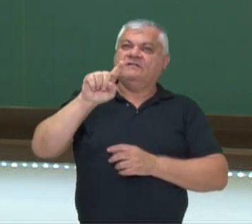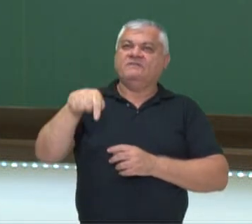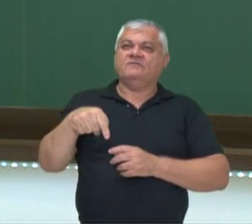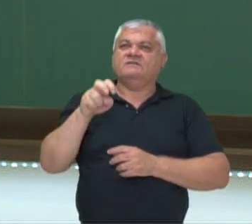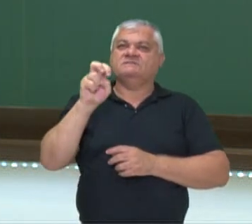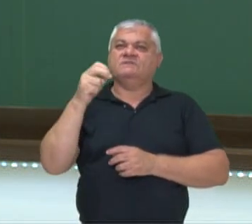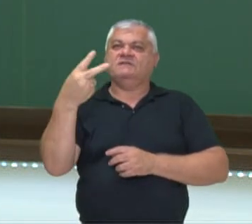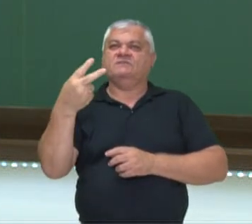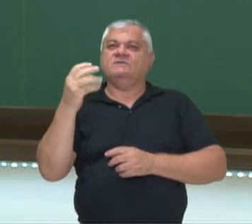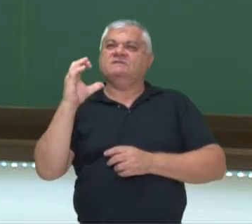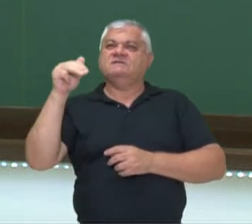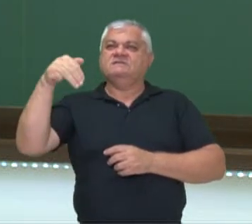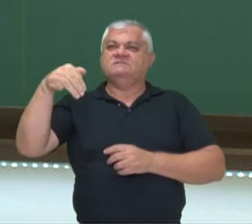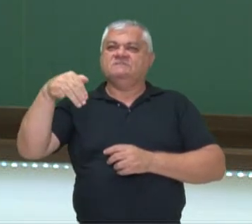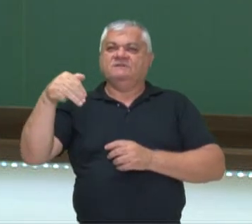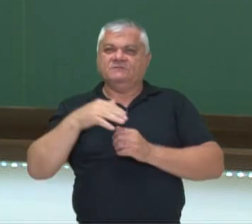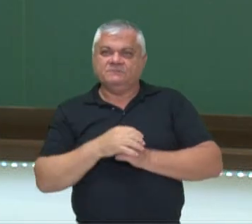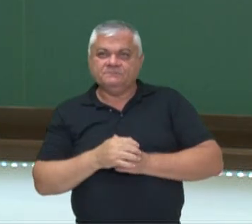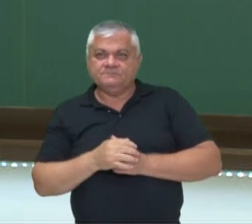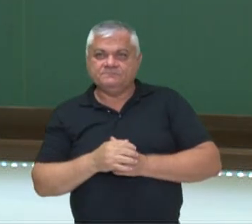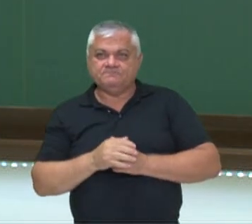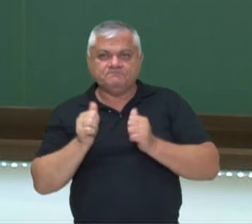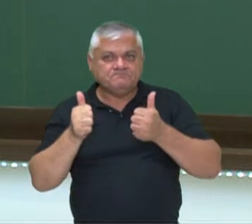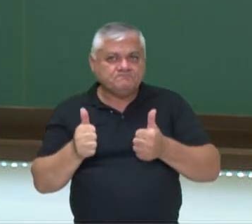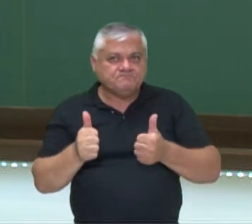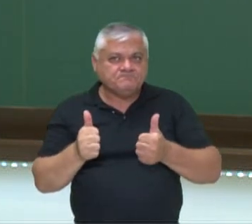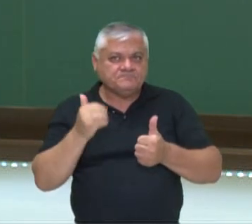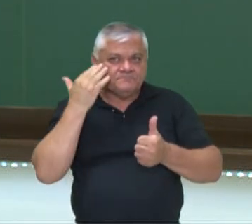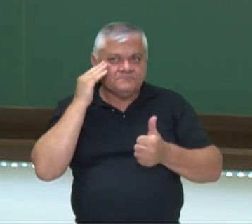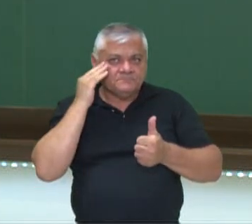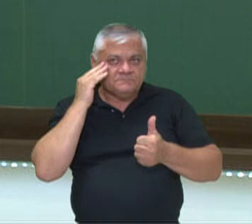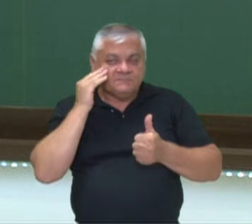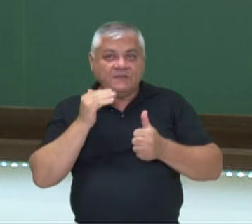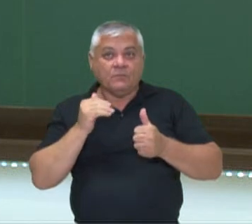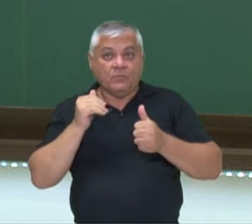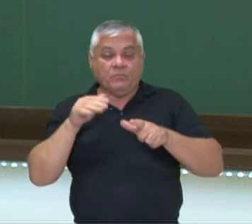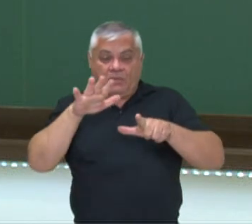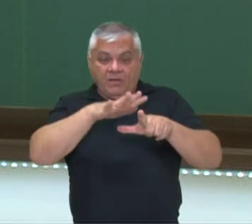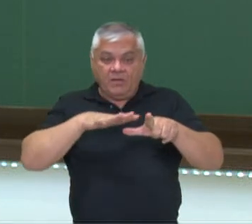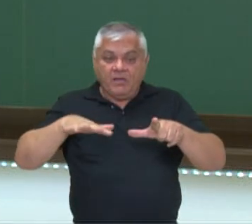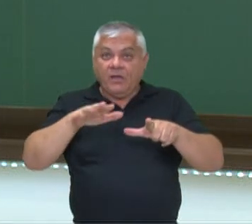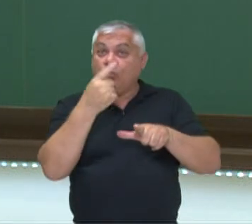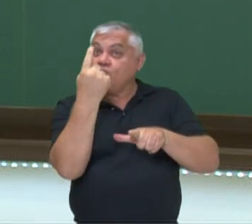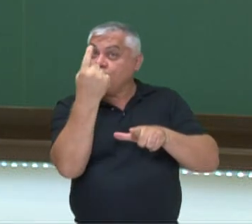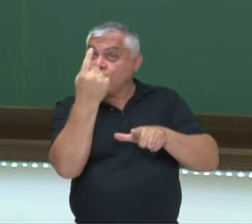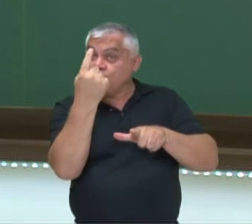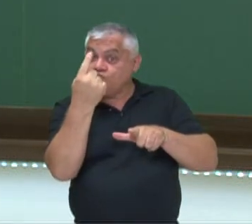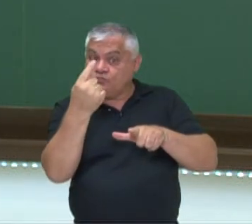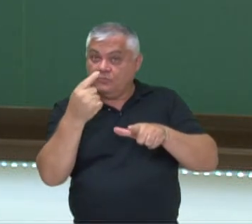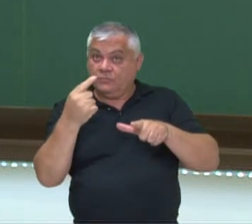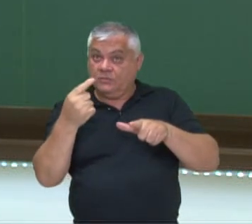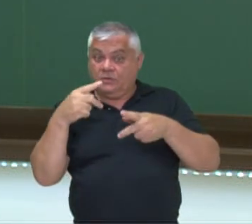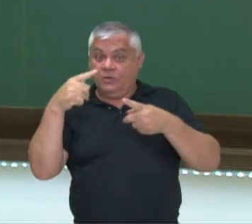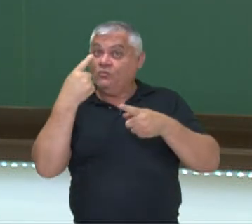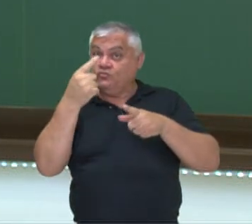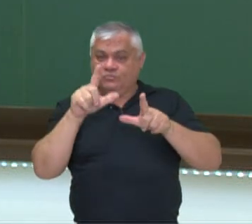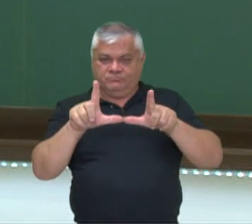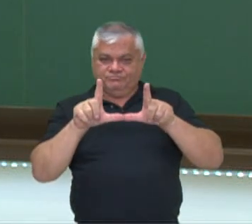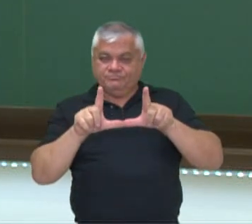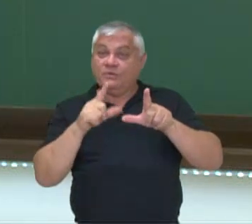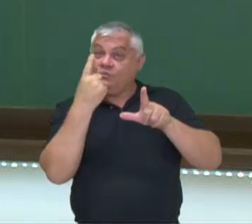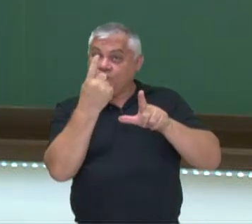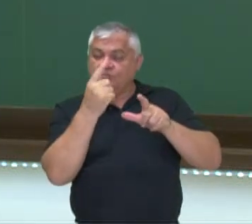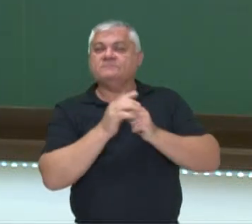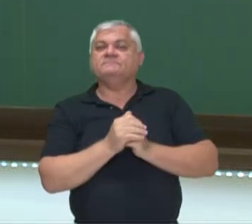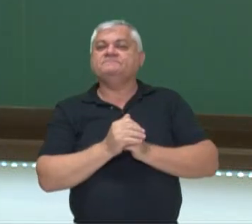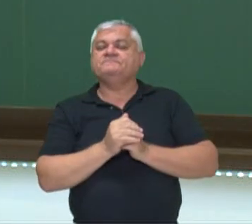90,52 centímetros quadrados. Tudo bem? Então, eu calculei a área de um cartão. Tá? A área de um cartão é esse